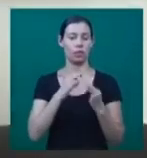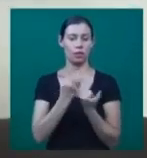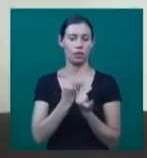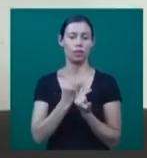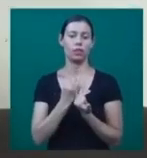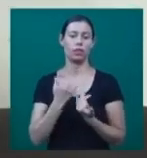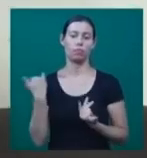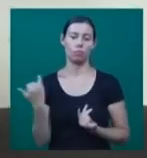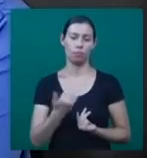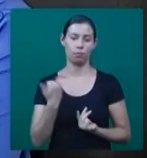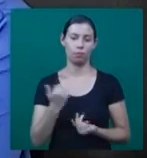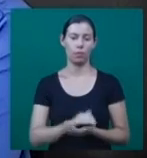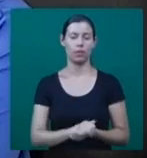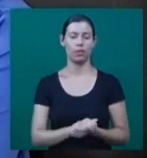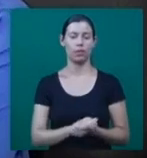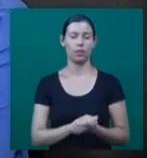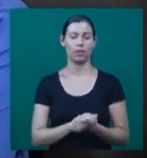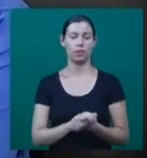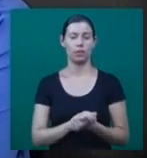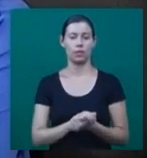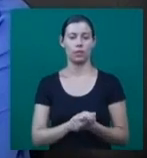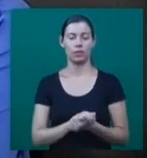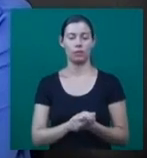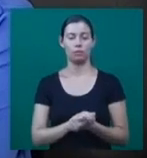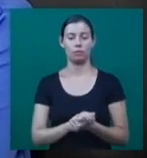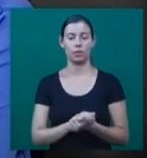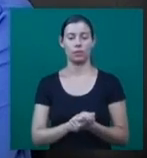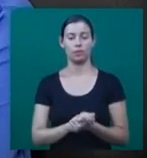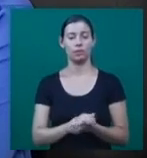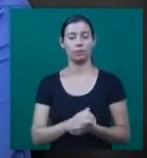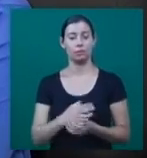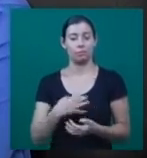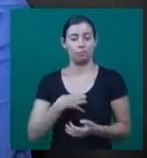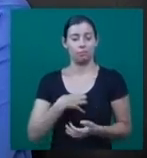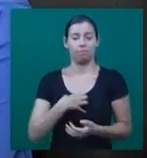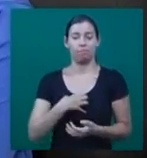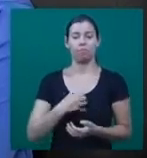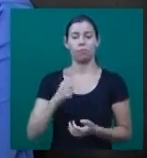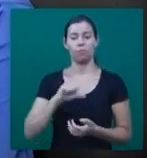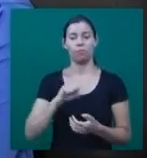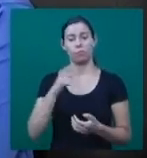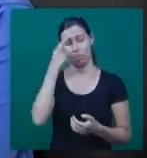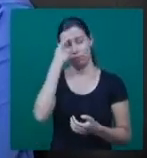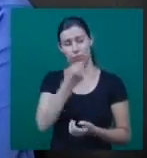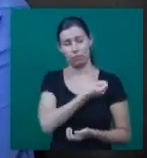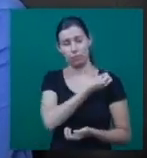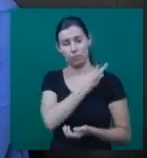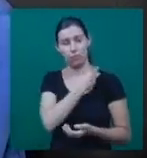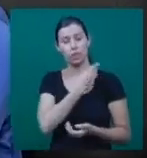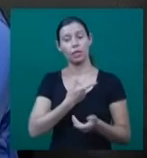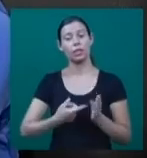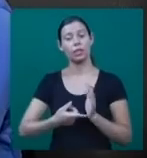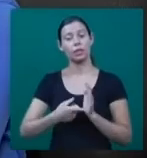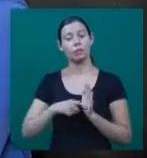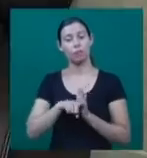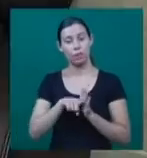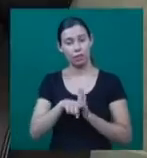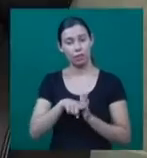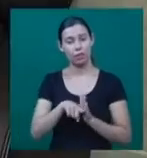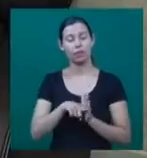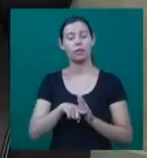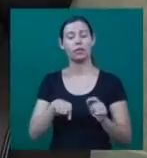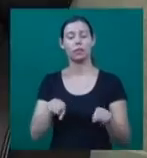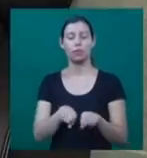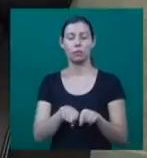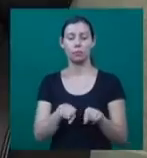para não ter frustração na escolha da carreira, a recomendação é, ainda no ensino médio, pesquisar sobre o curso, áreas de